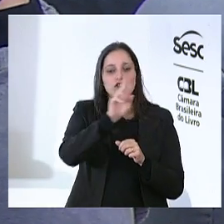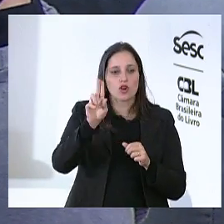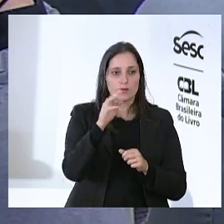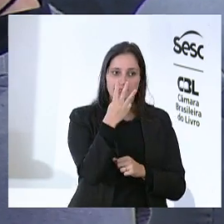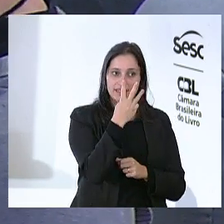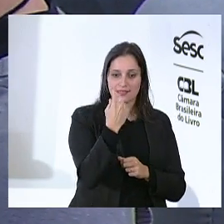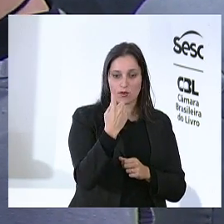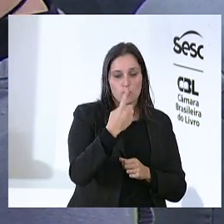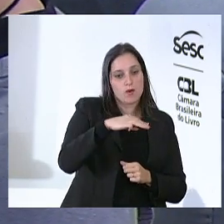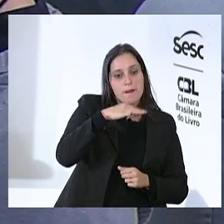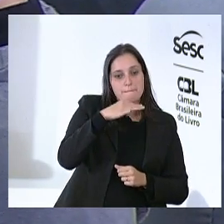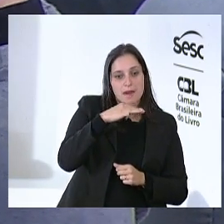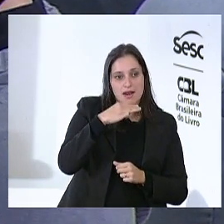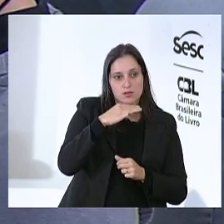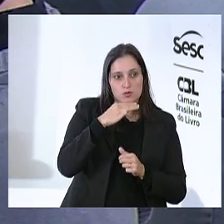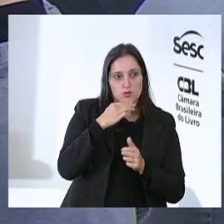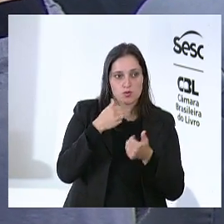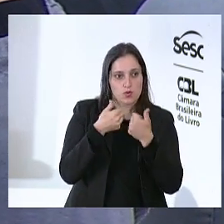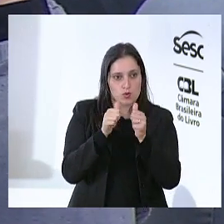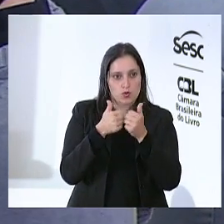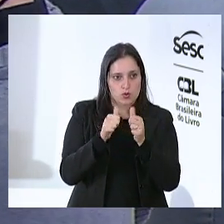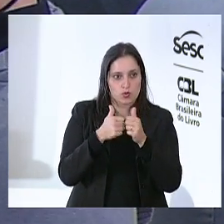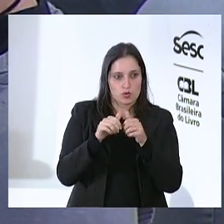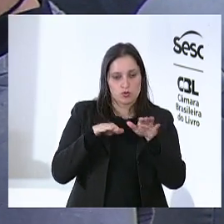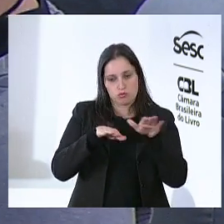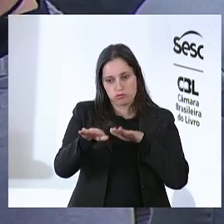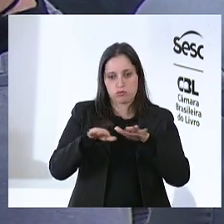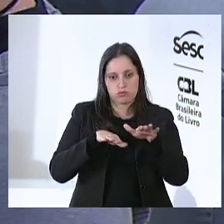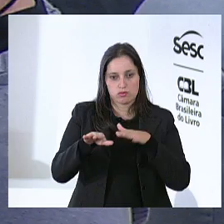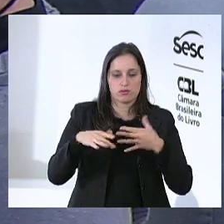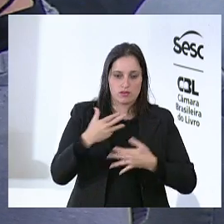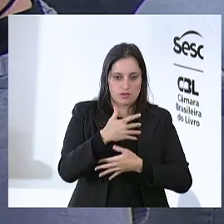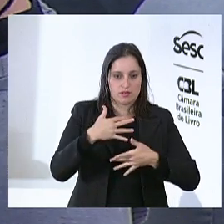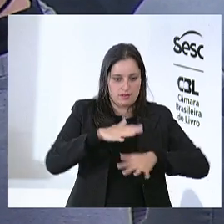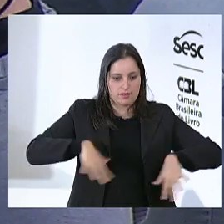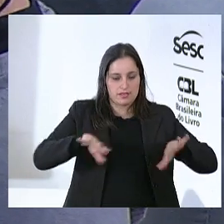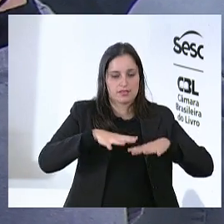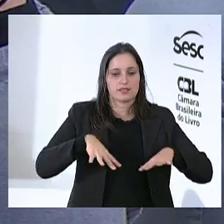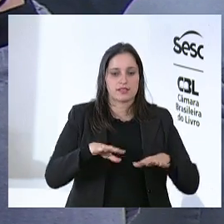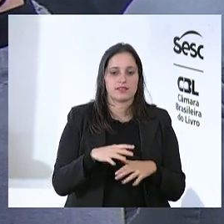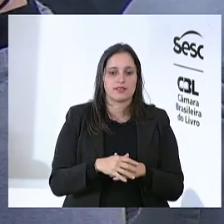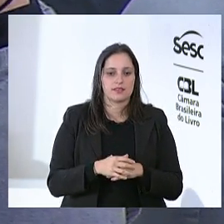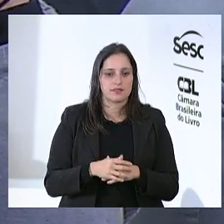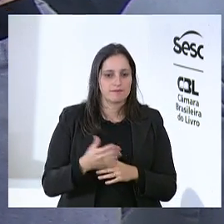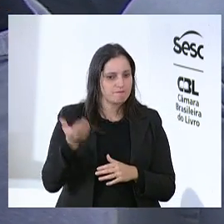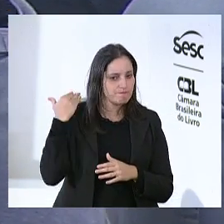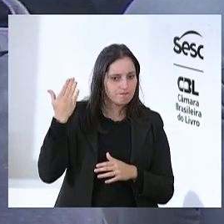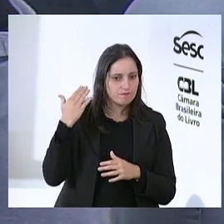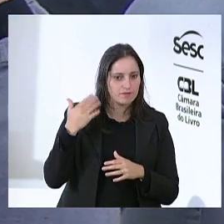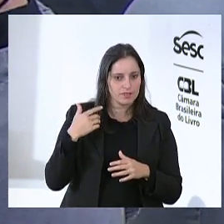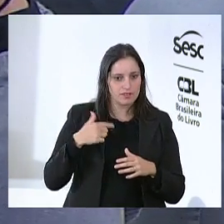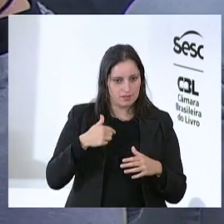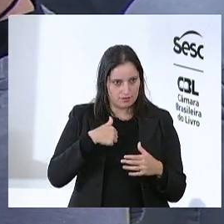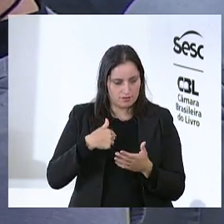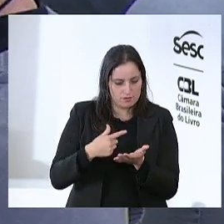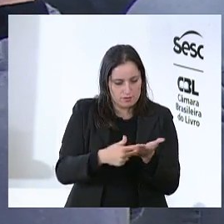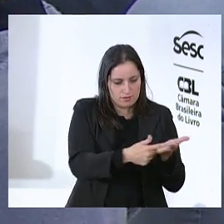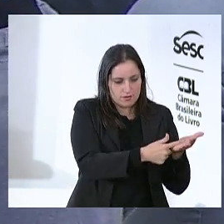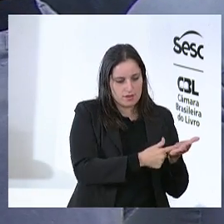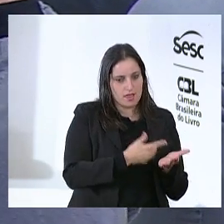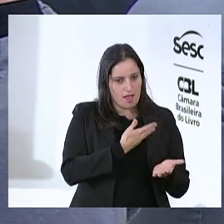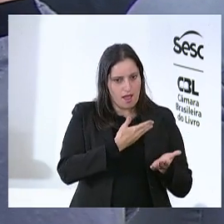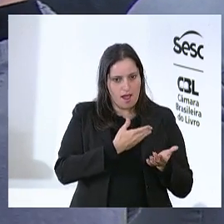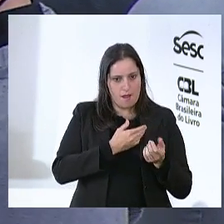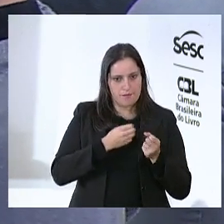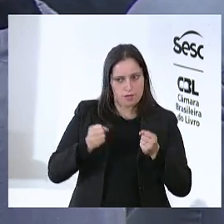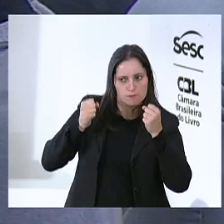cidade. Então, em 2010, eu e uns colegas fizemos uma movimentação, inclusive na Câmara de Vereadores,